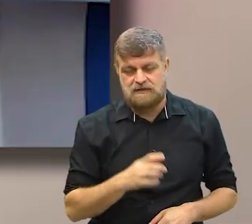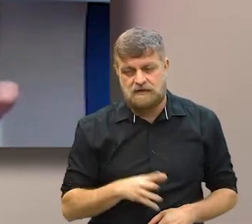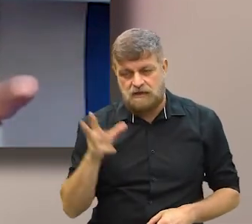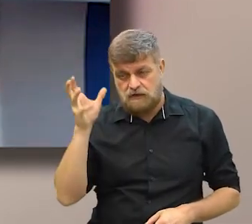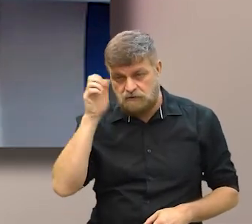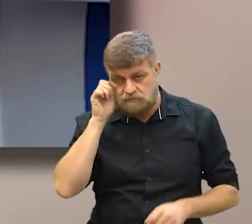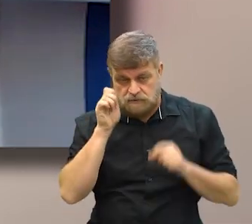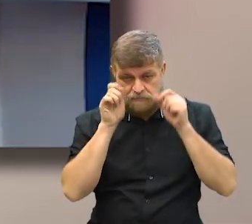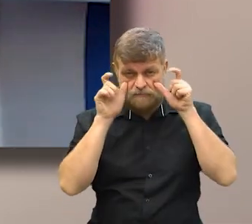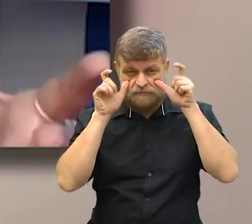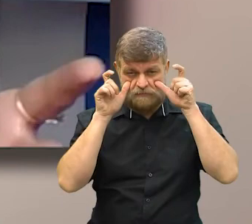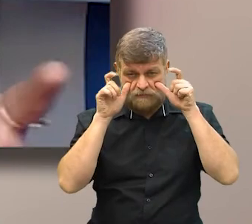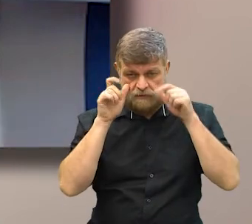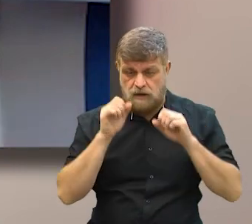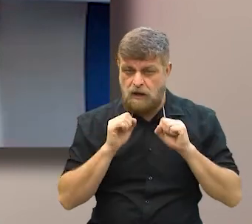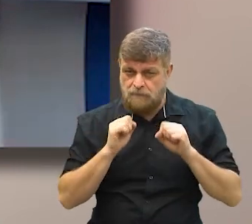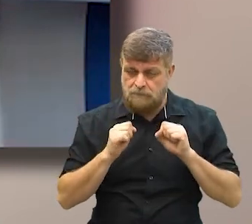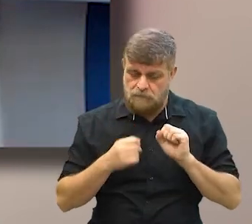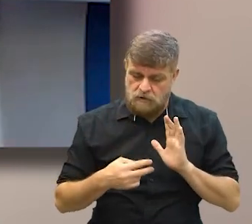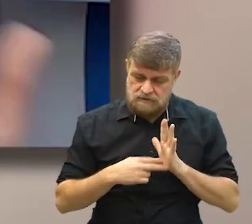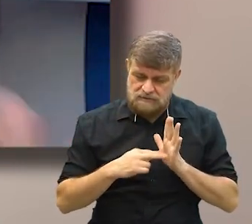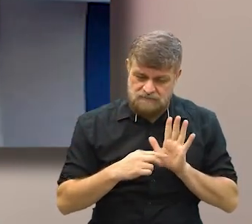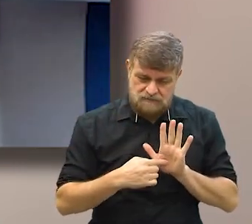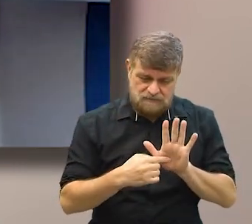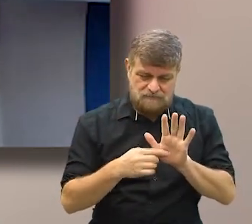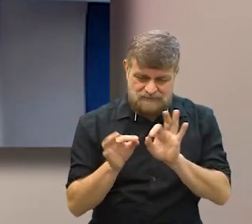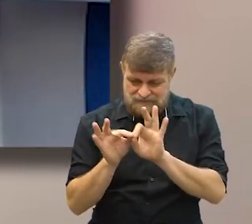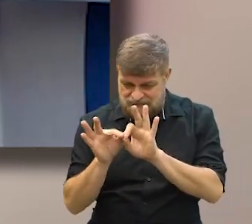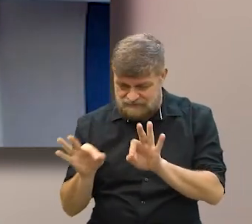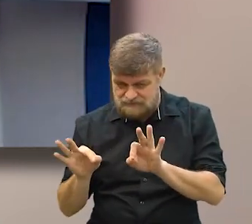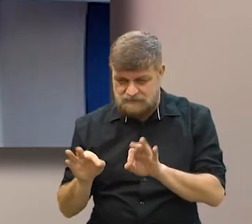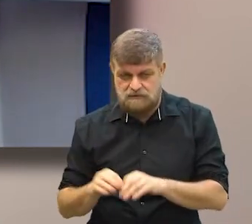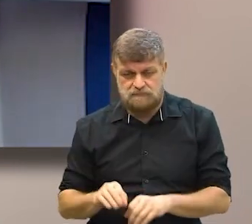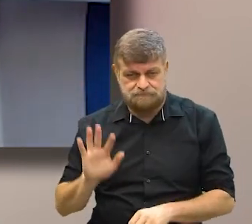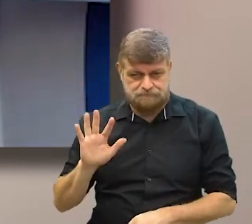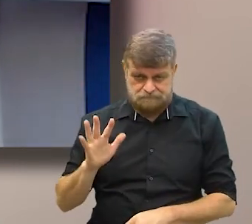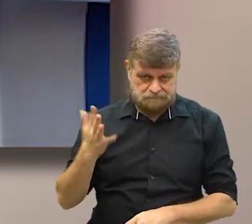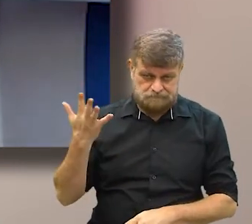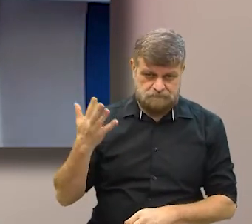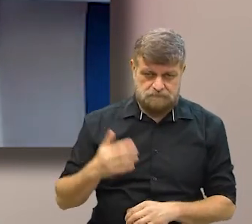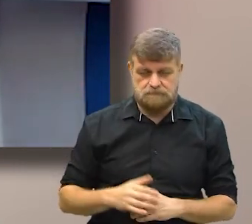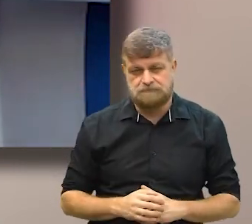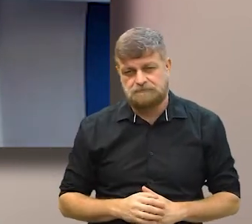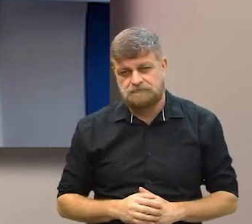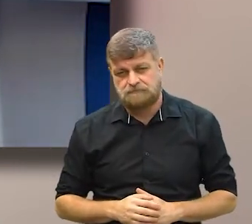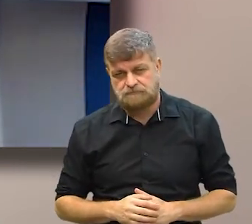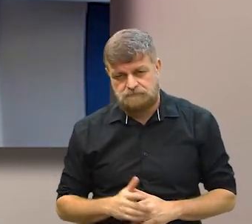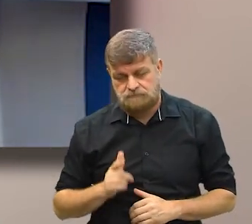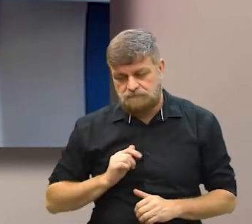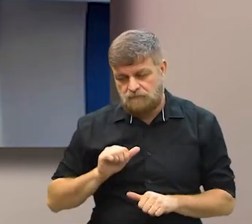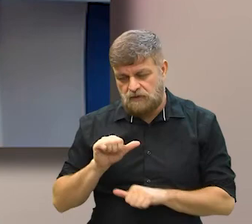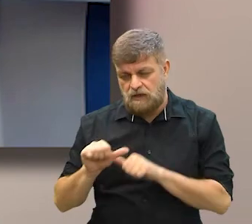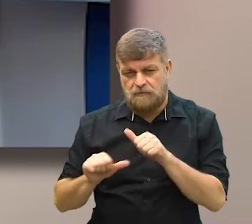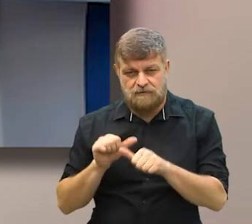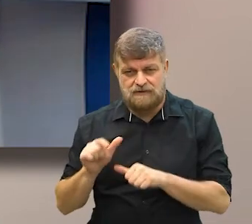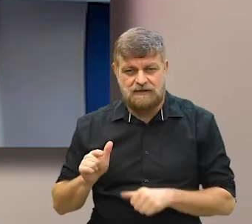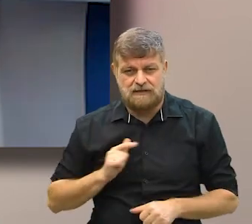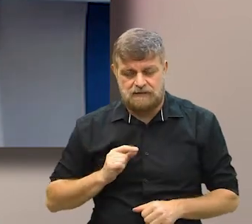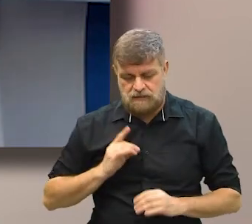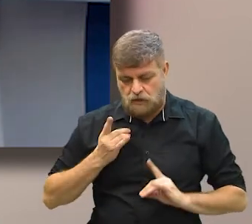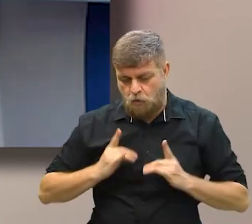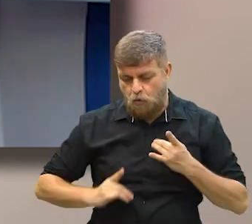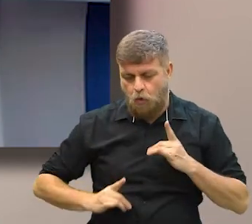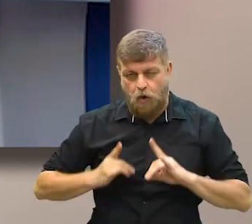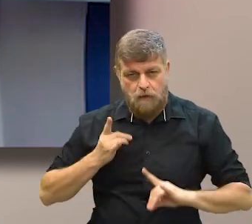não dormir pode ser desde algo muito simples de ser resolvido, às vezes mexer miligramas de